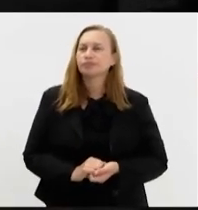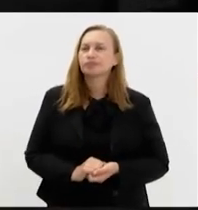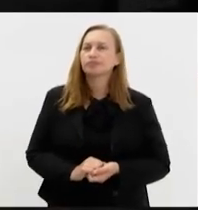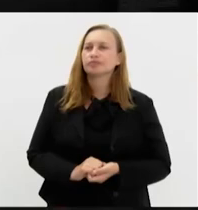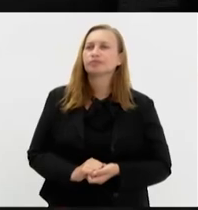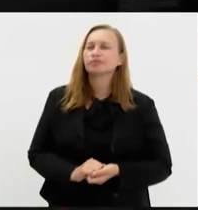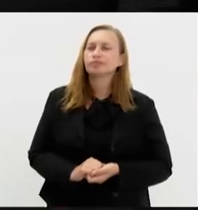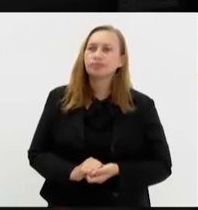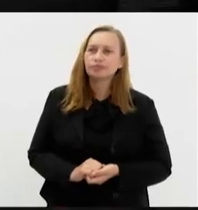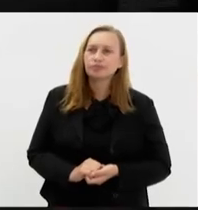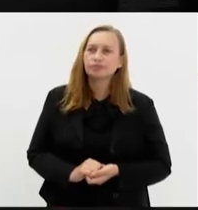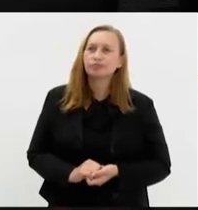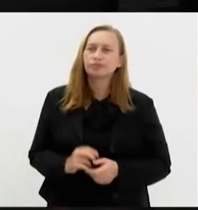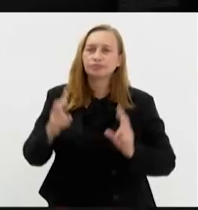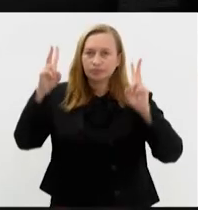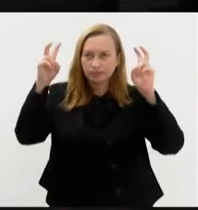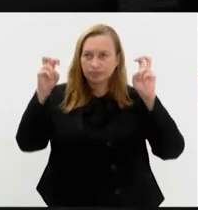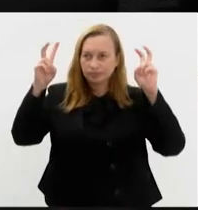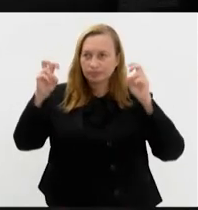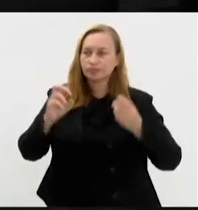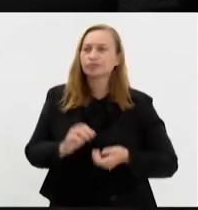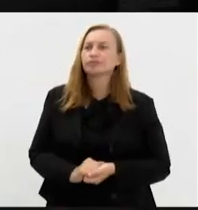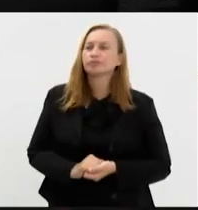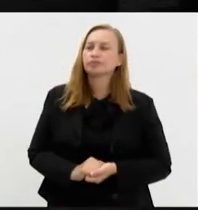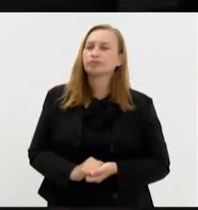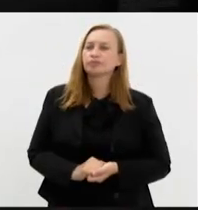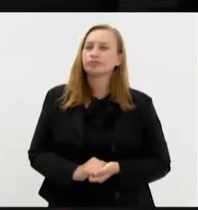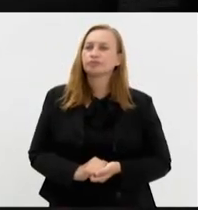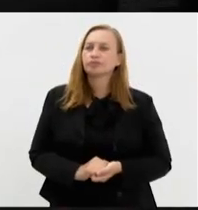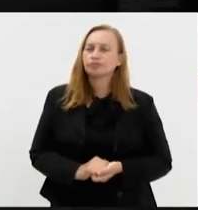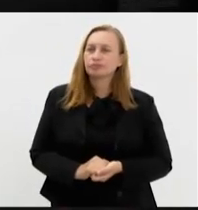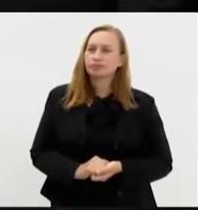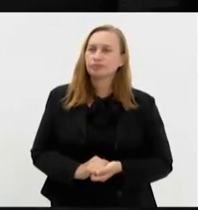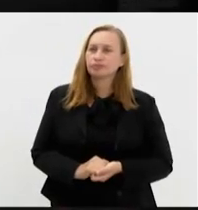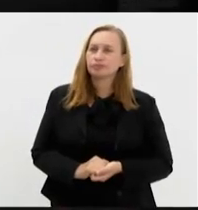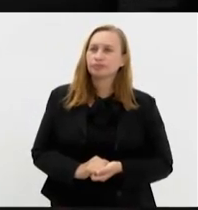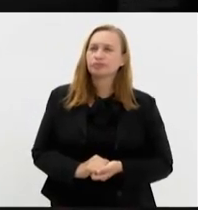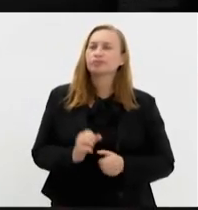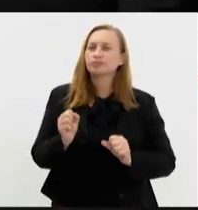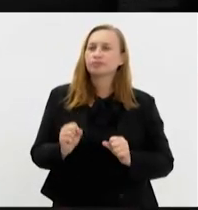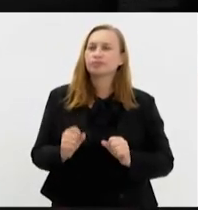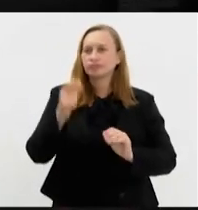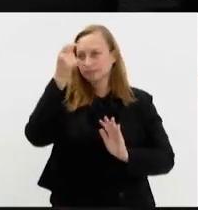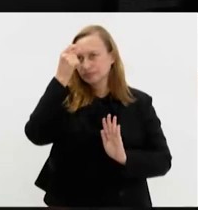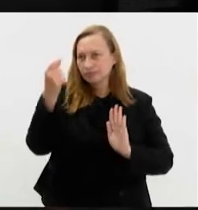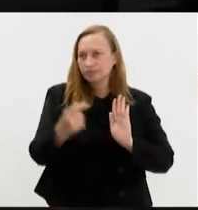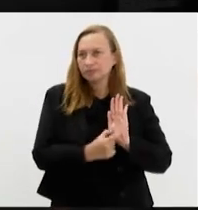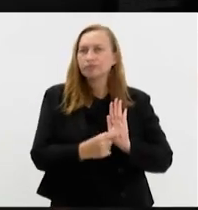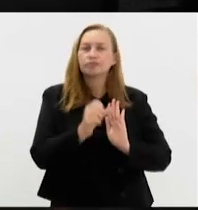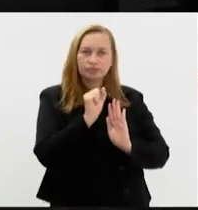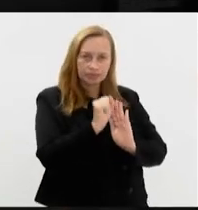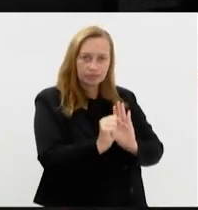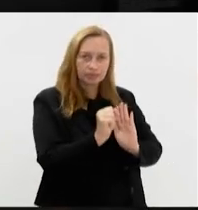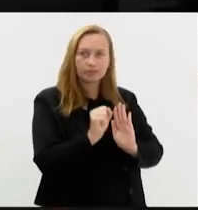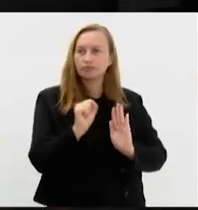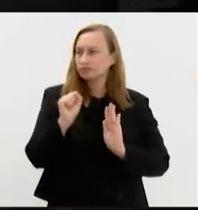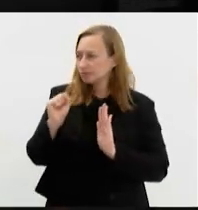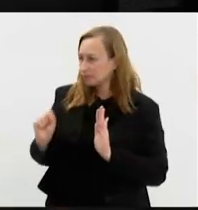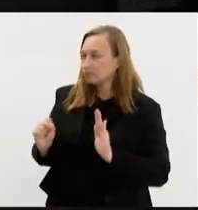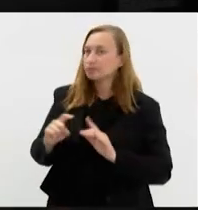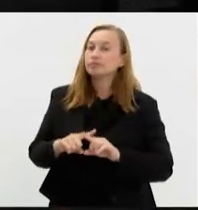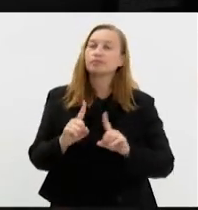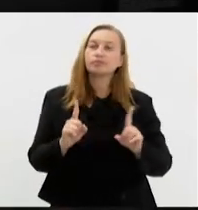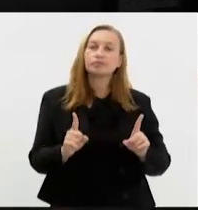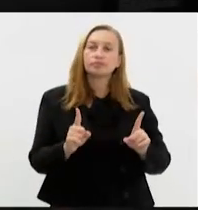regulação temática originária pode a inteligência artificial Dra Tatiana pode mas